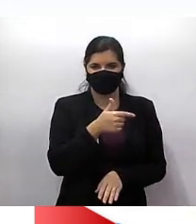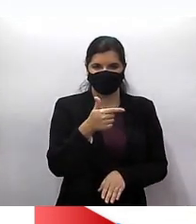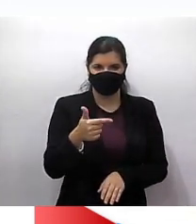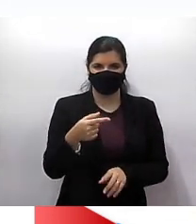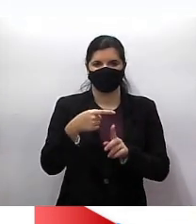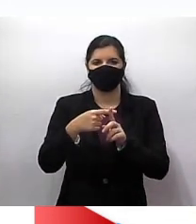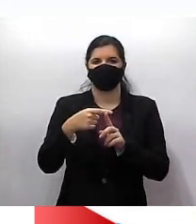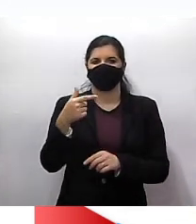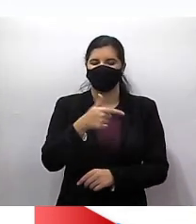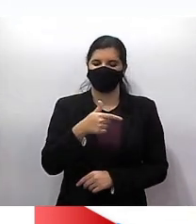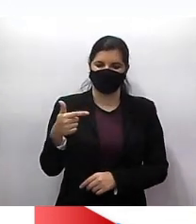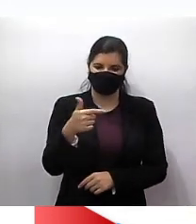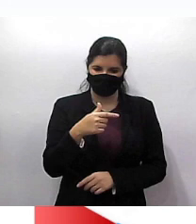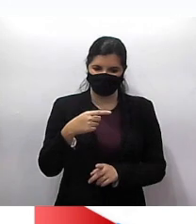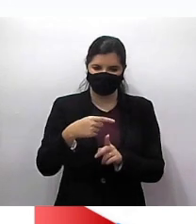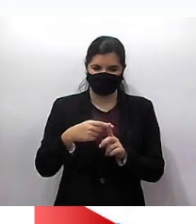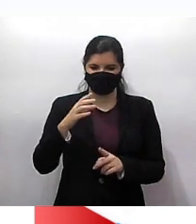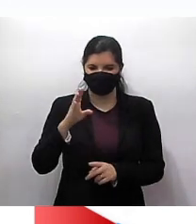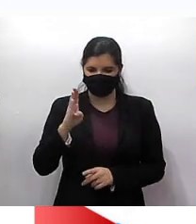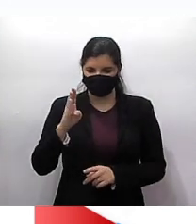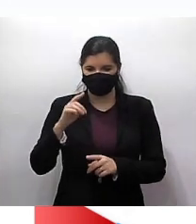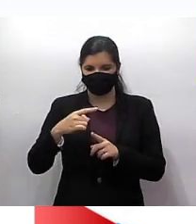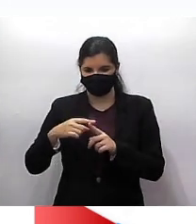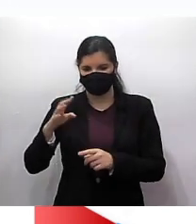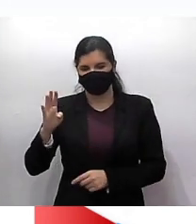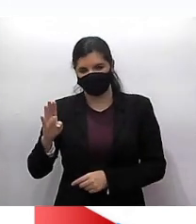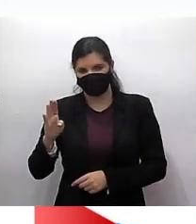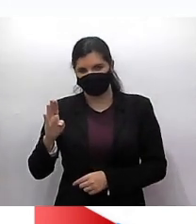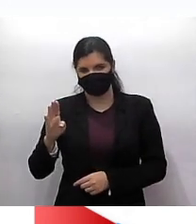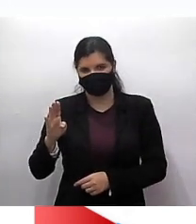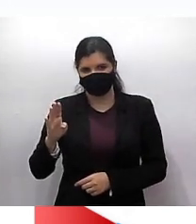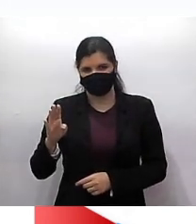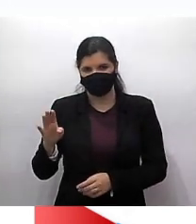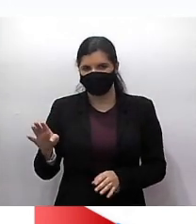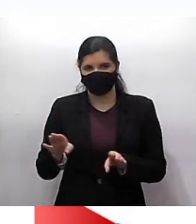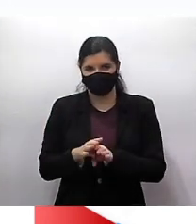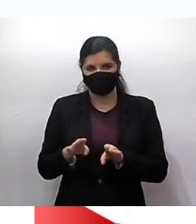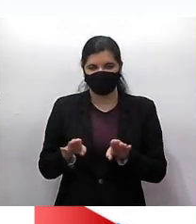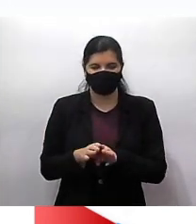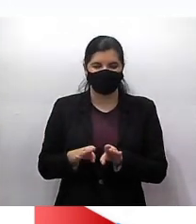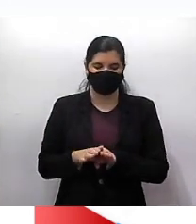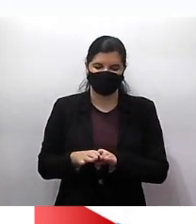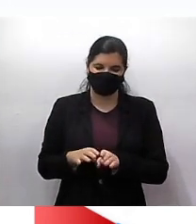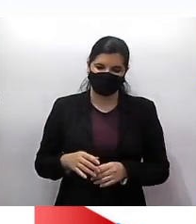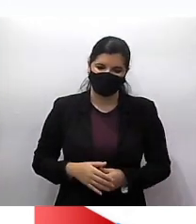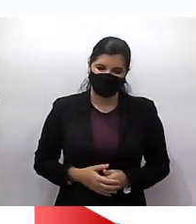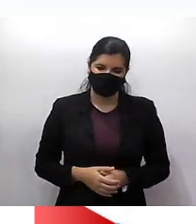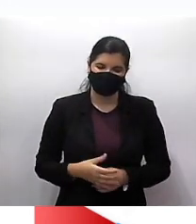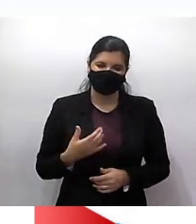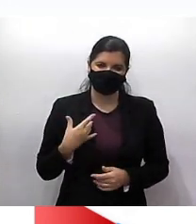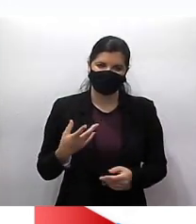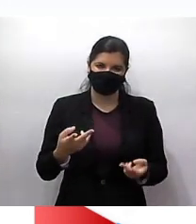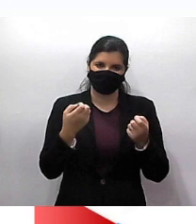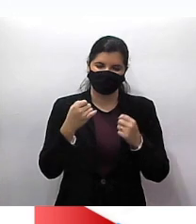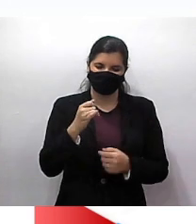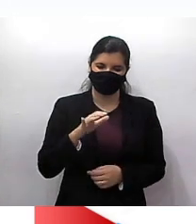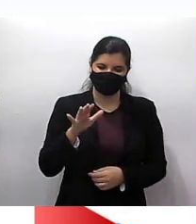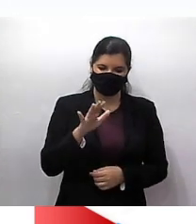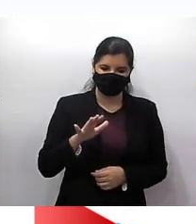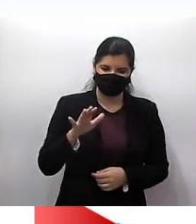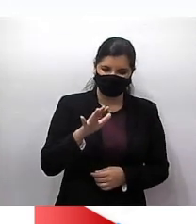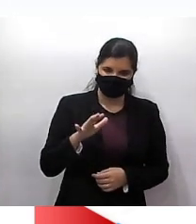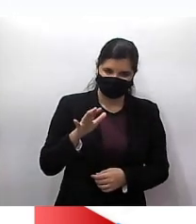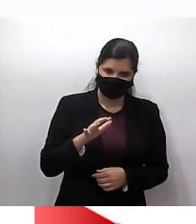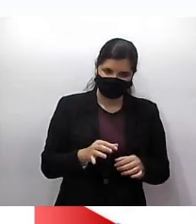mais 22 mais B mais B. Vou chamar todos eles de B, porque são iguais. É só olhar na imagem aí que